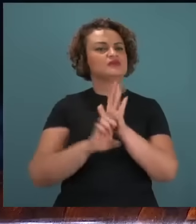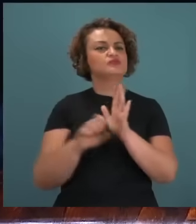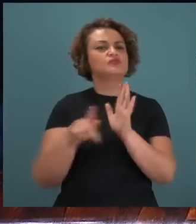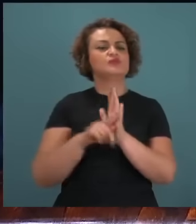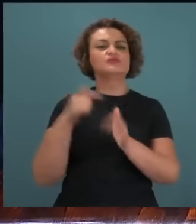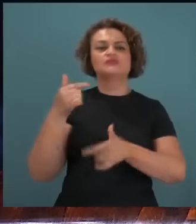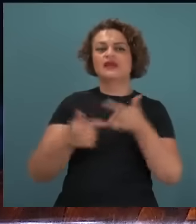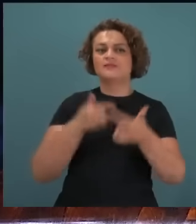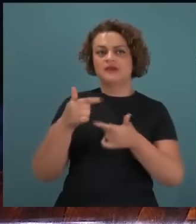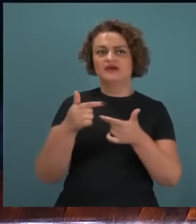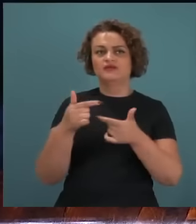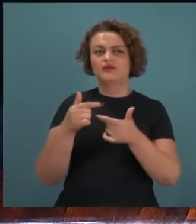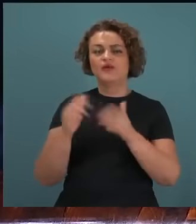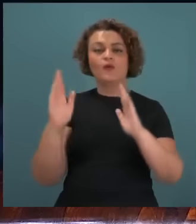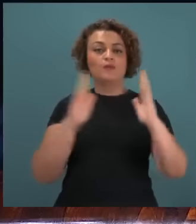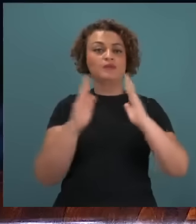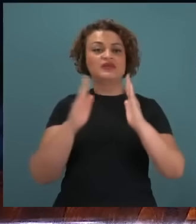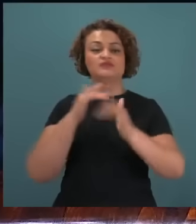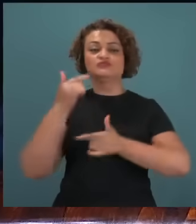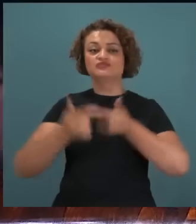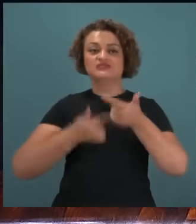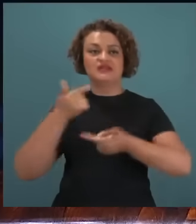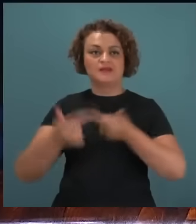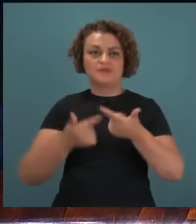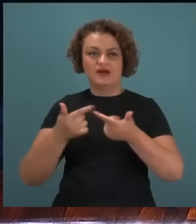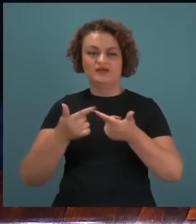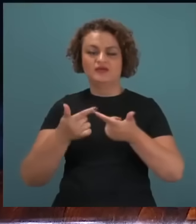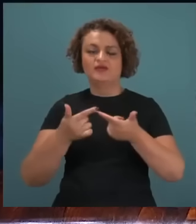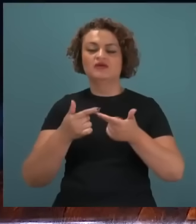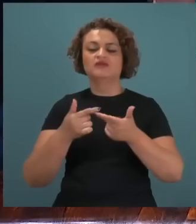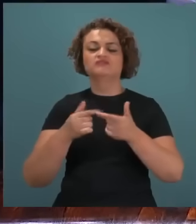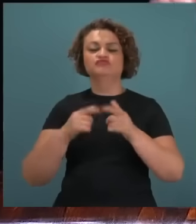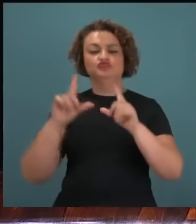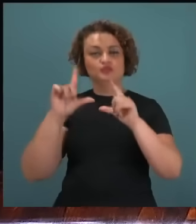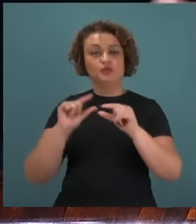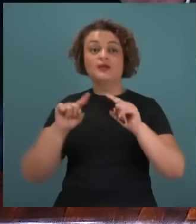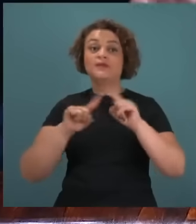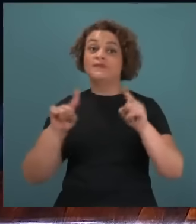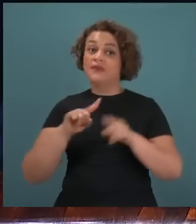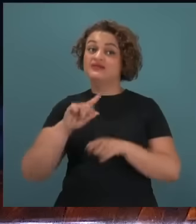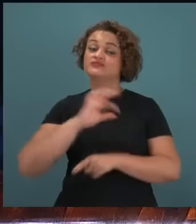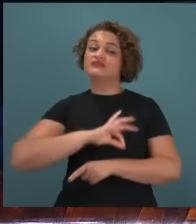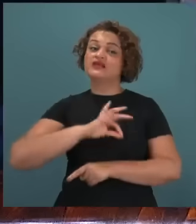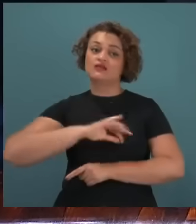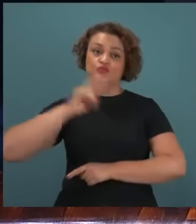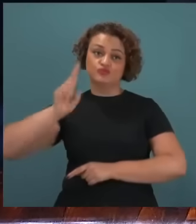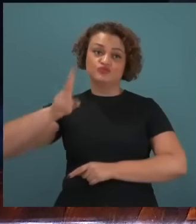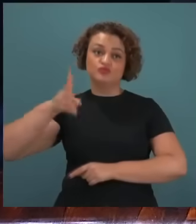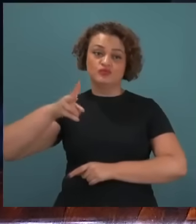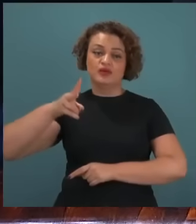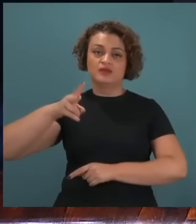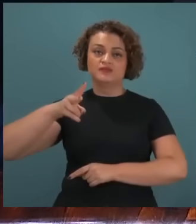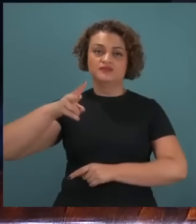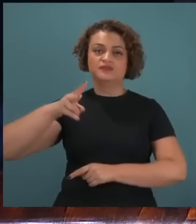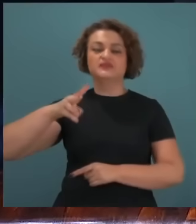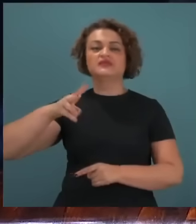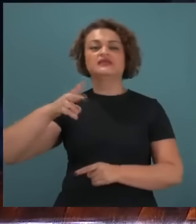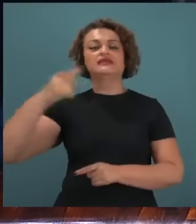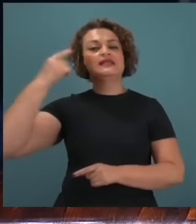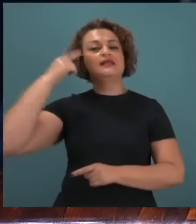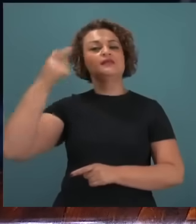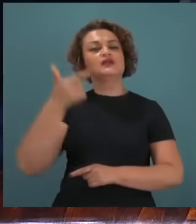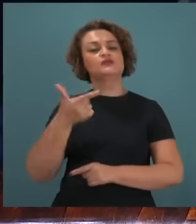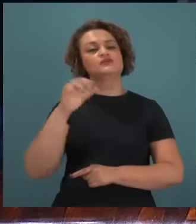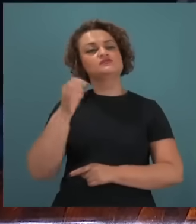a redução da jornada sem redução do salário. Uma PEC de nossa autoria, ainda de